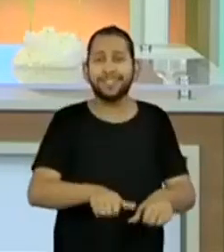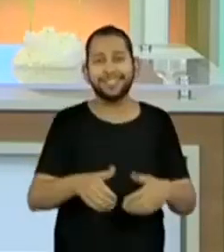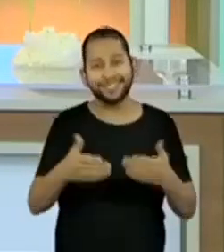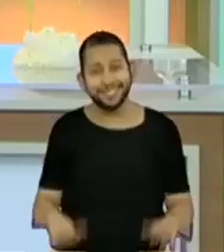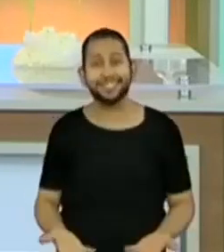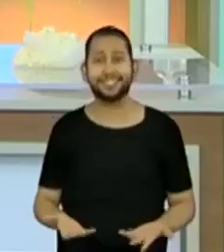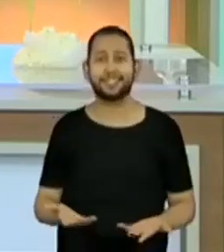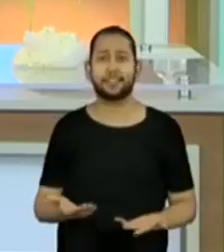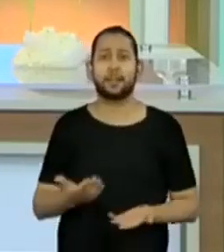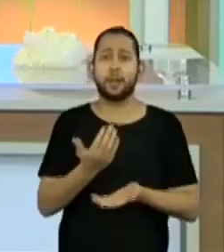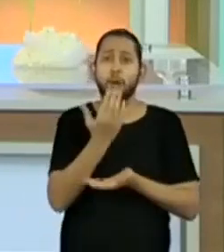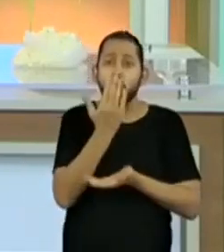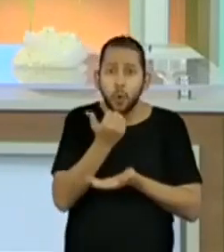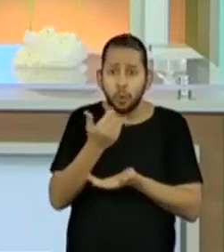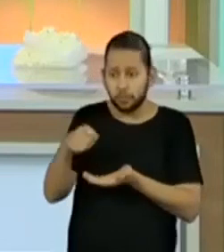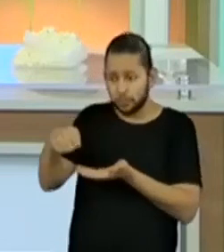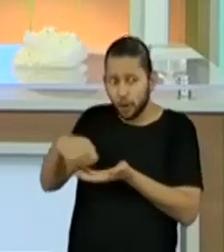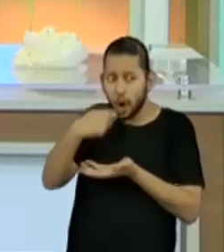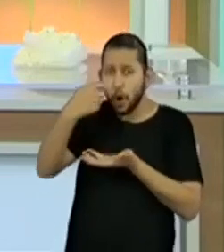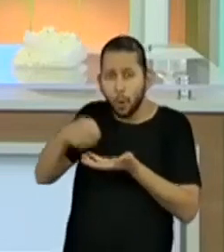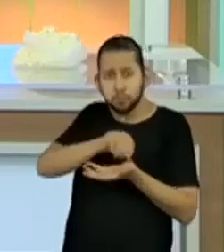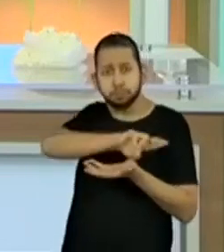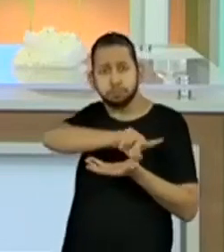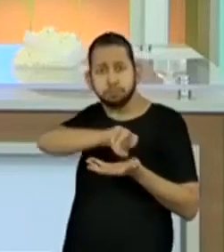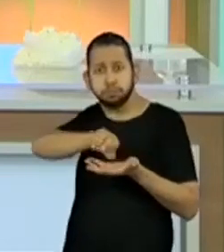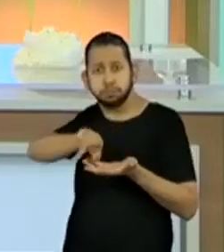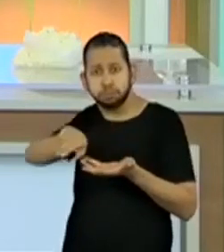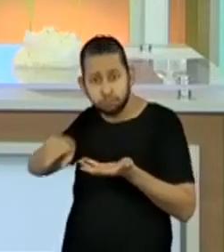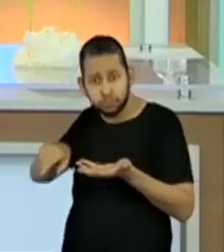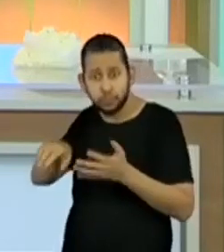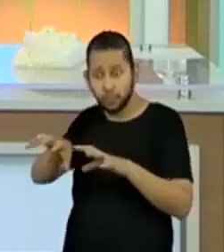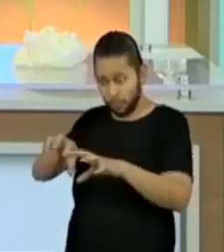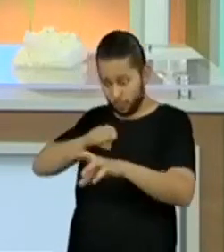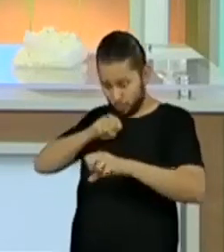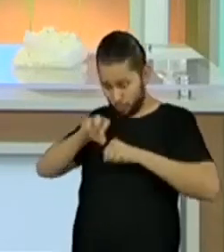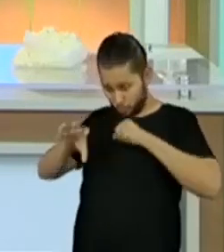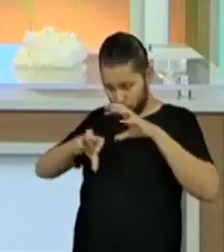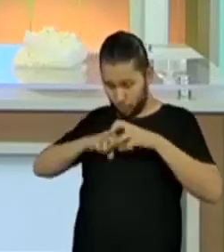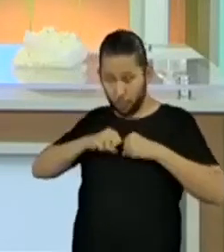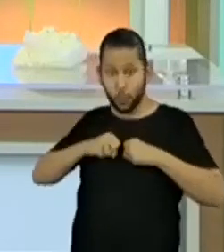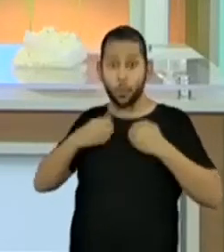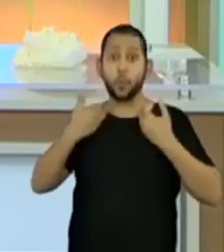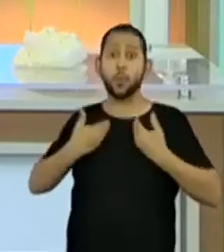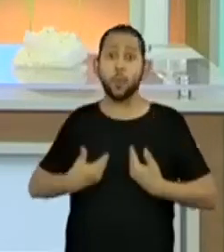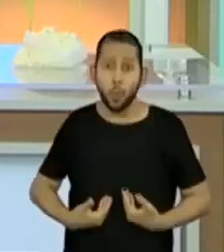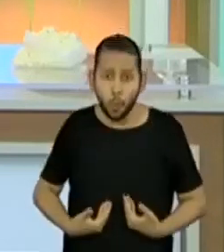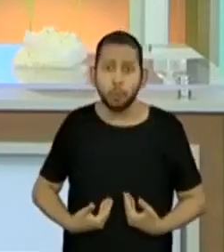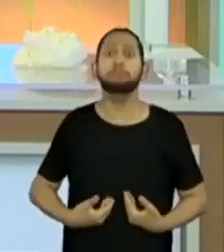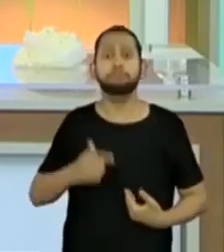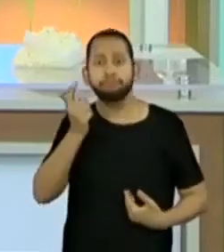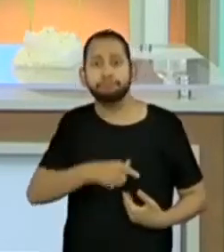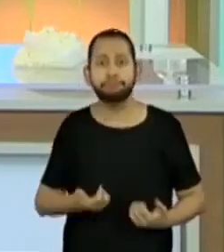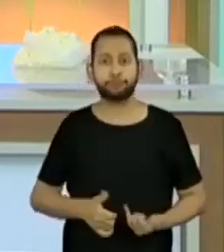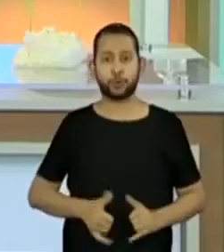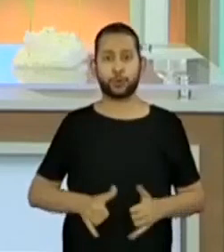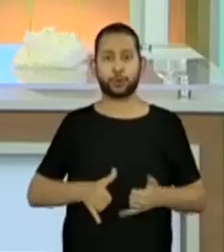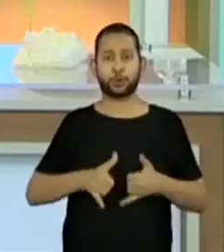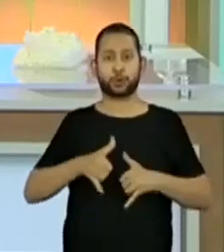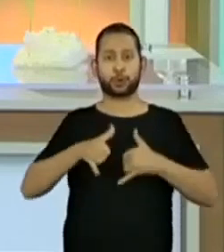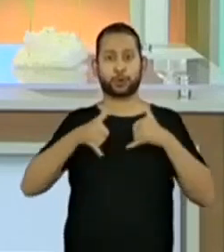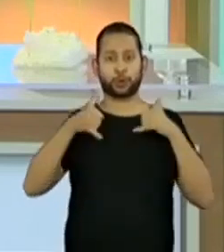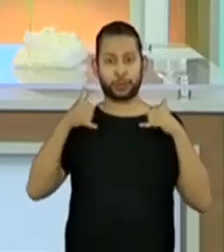Então, os alimentos, eles fornecem essas substâncias para nosso corpo ter energia, crescer,